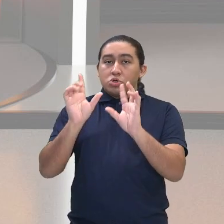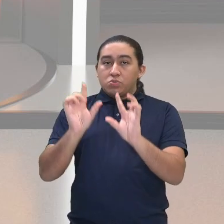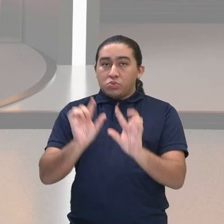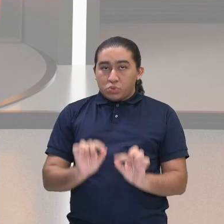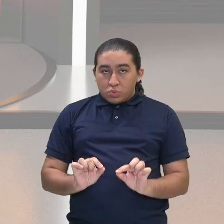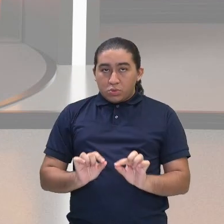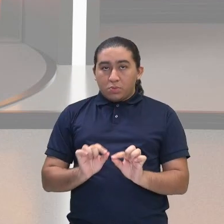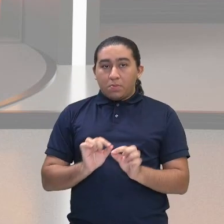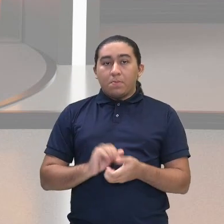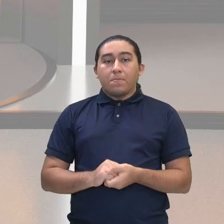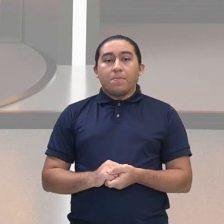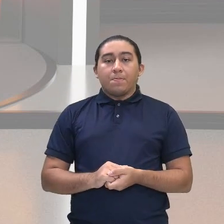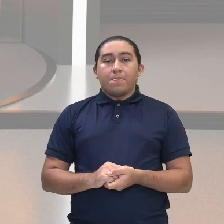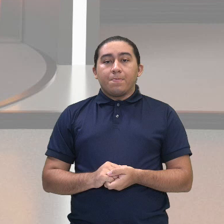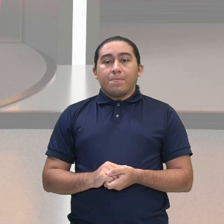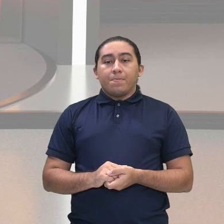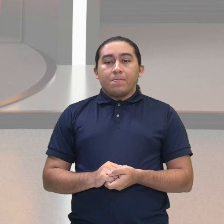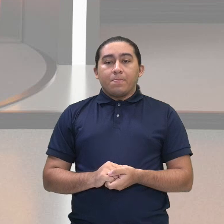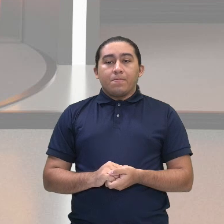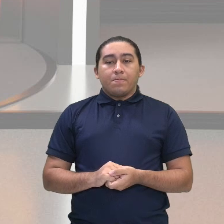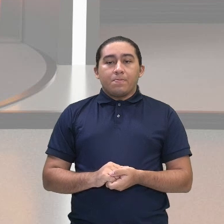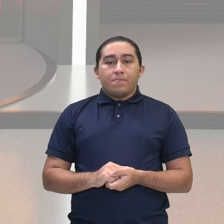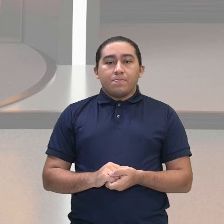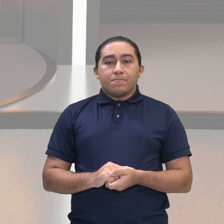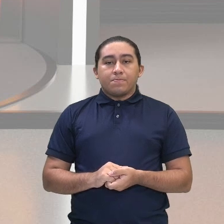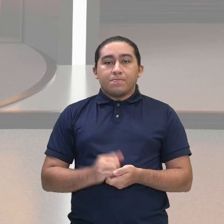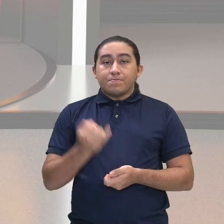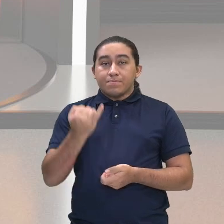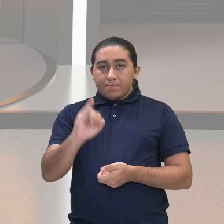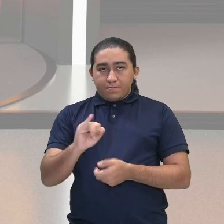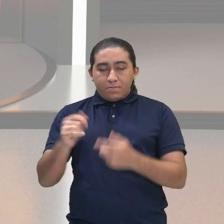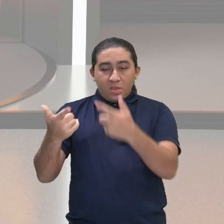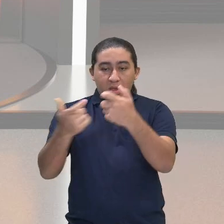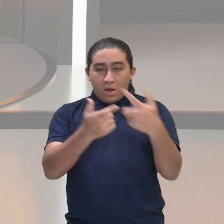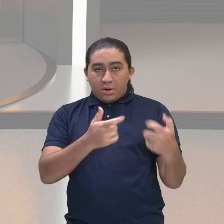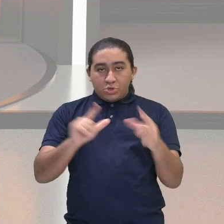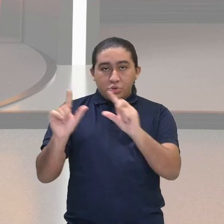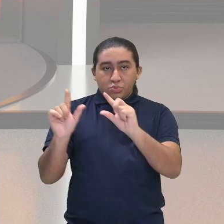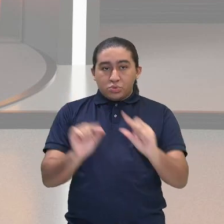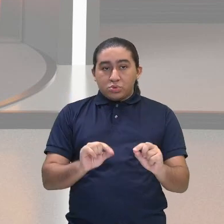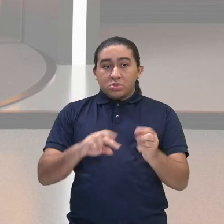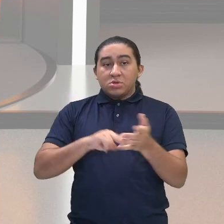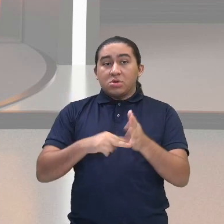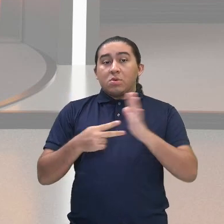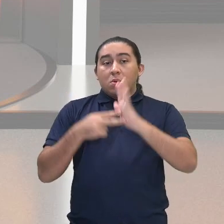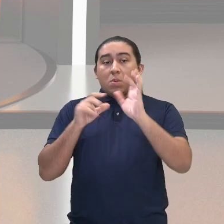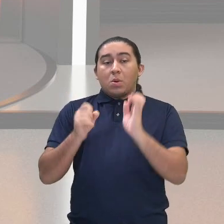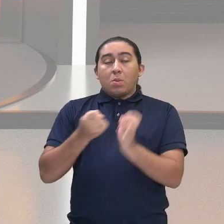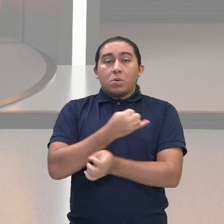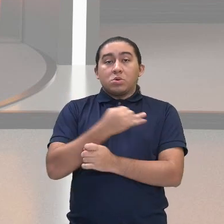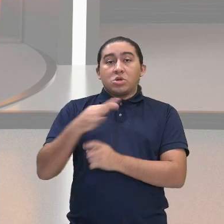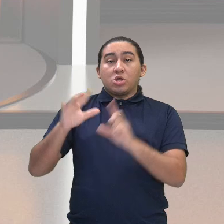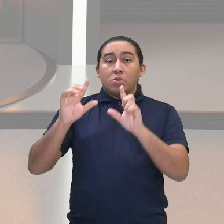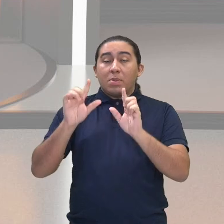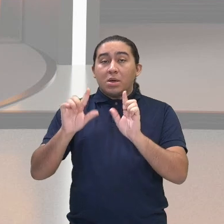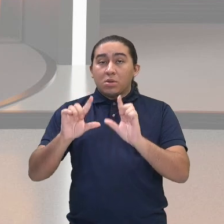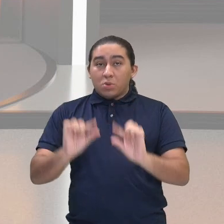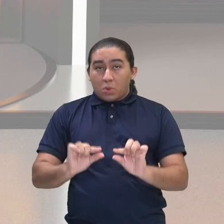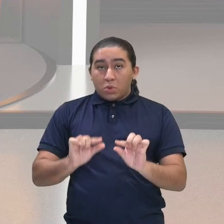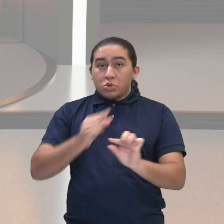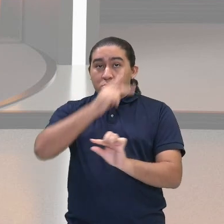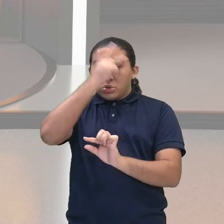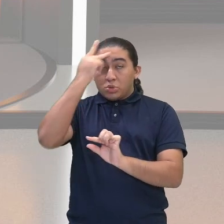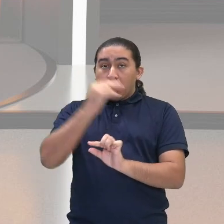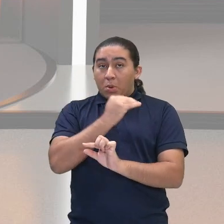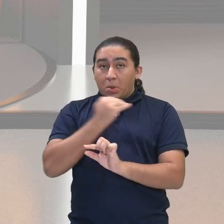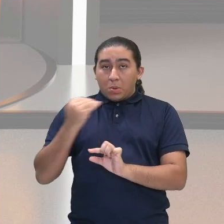bom? Então, se essas guerras diminuem, quer dizer que menos pessoas também vão morrer. Então, as